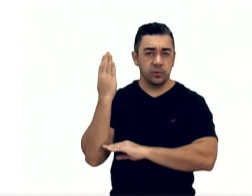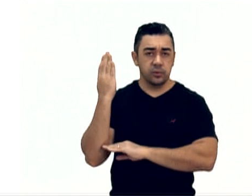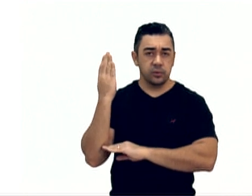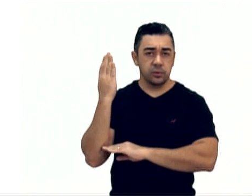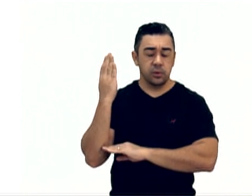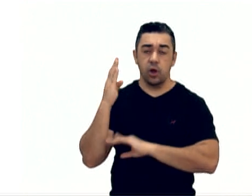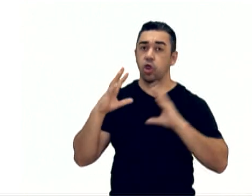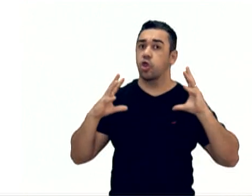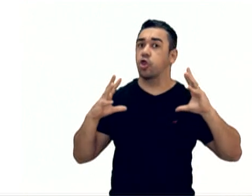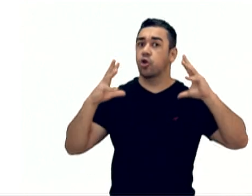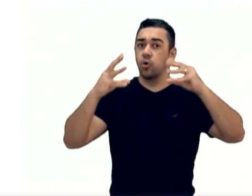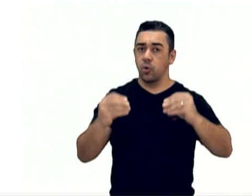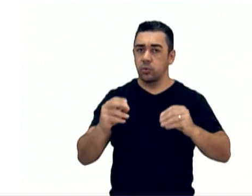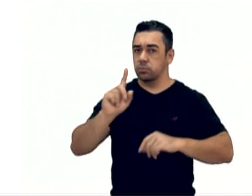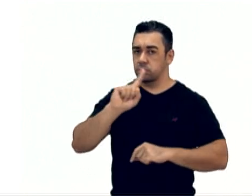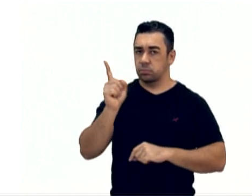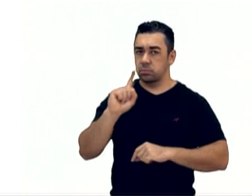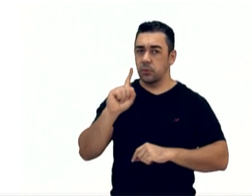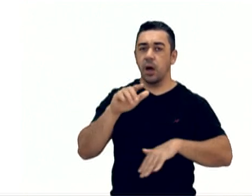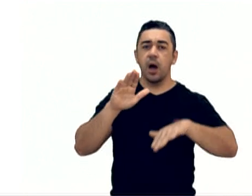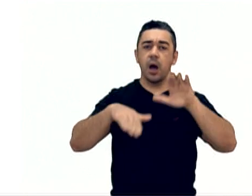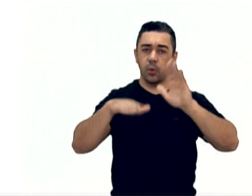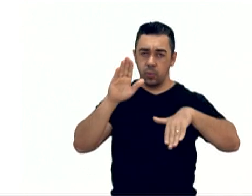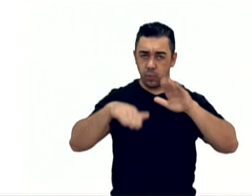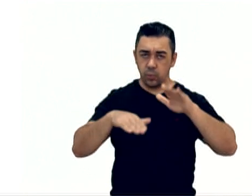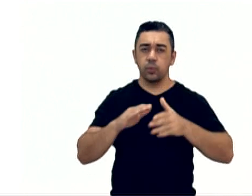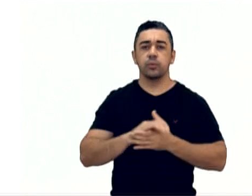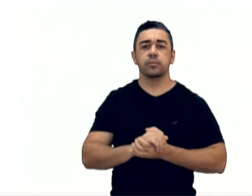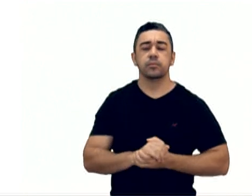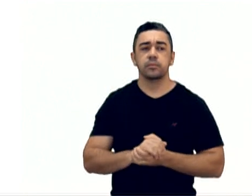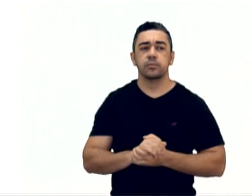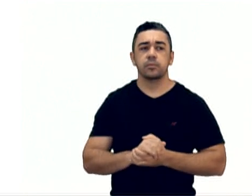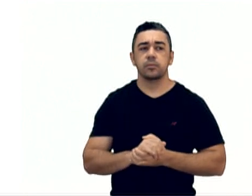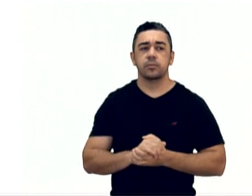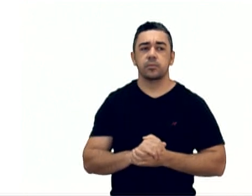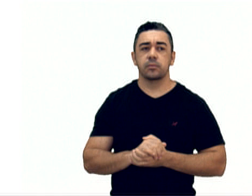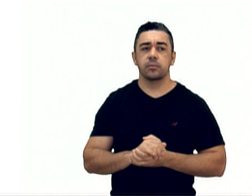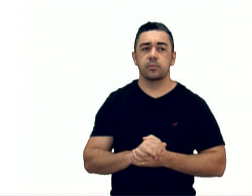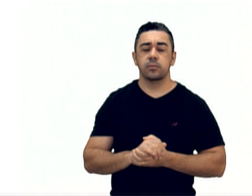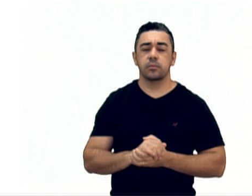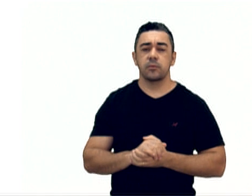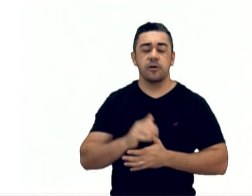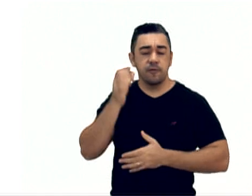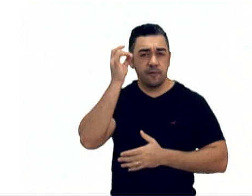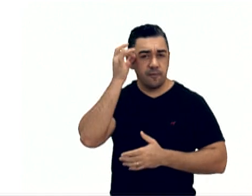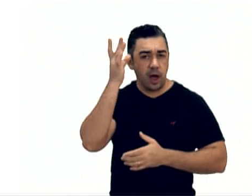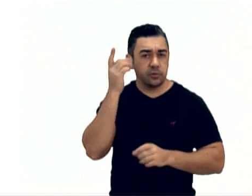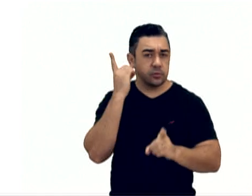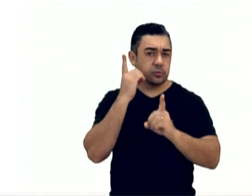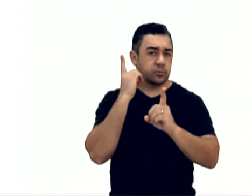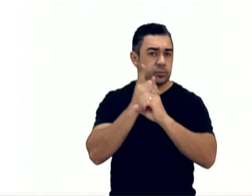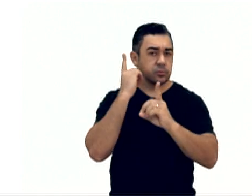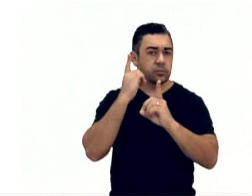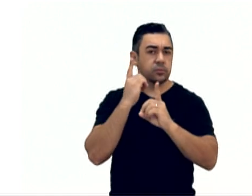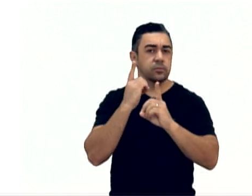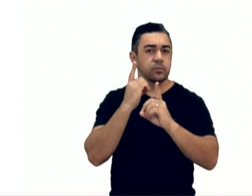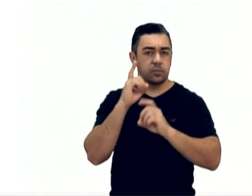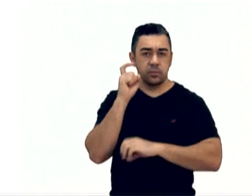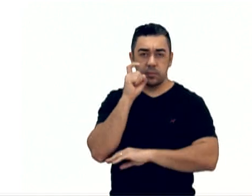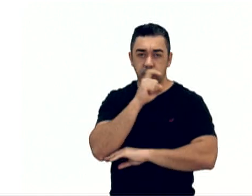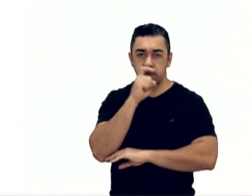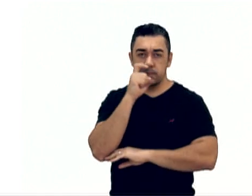são todas, algumas, is easy to recognize as fake, é fácil de reconhecer como uma